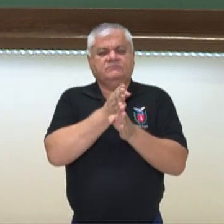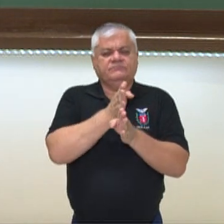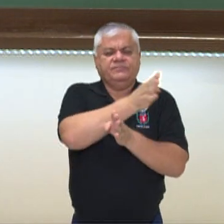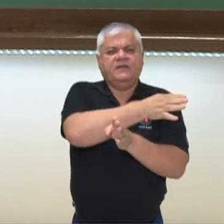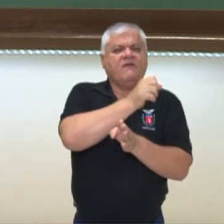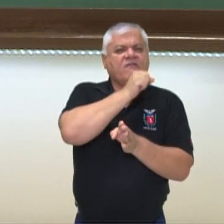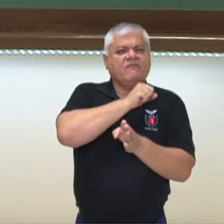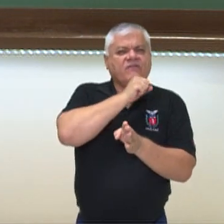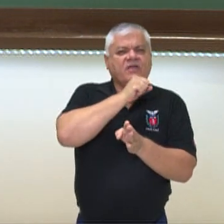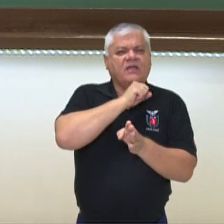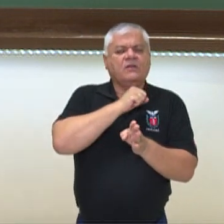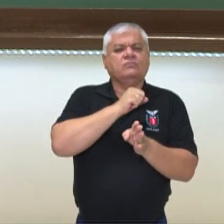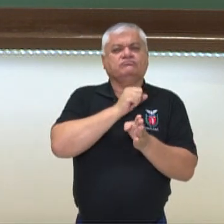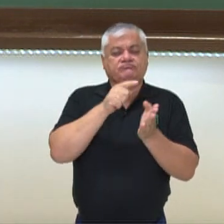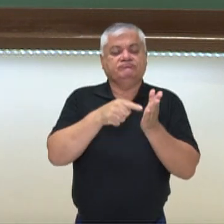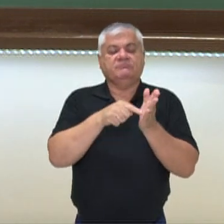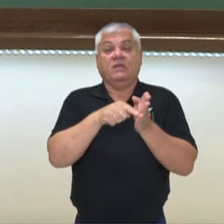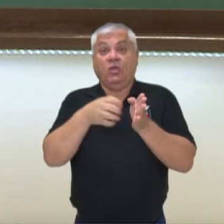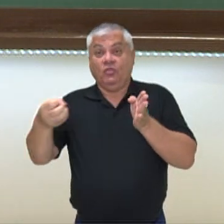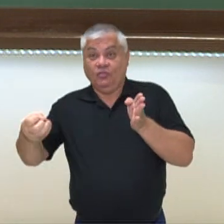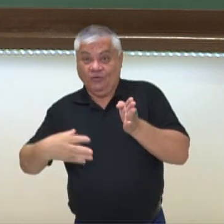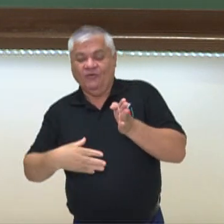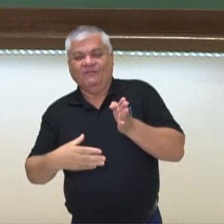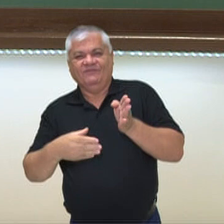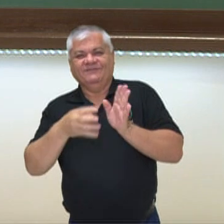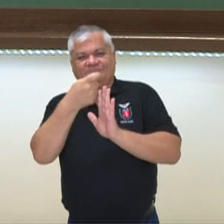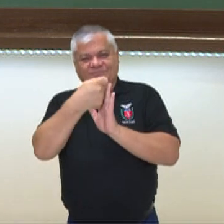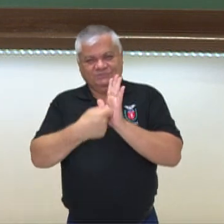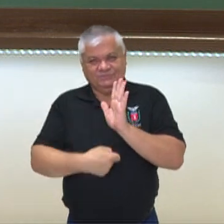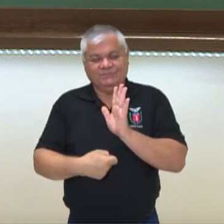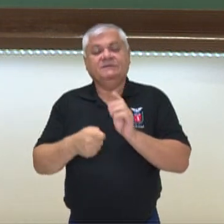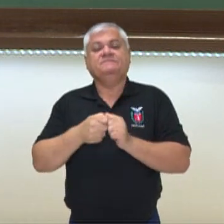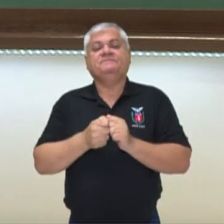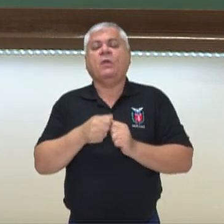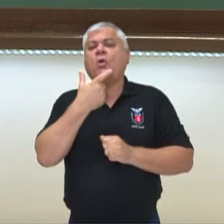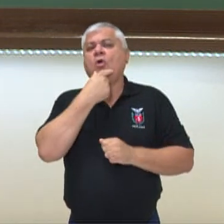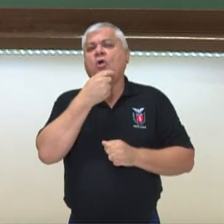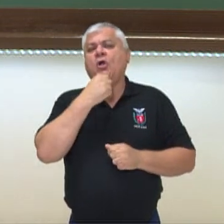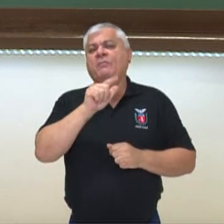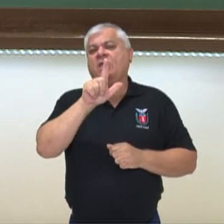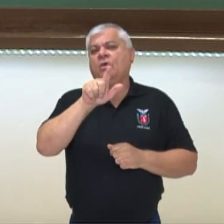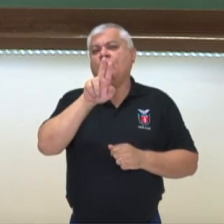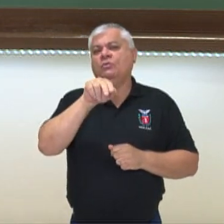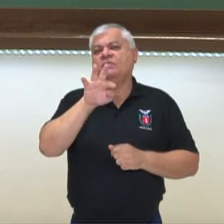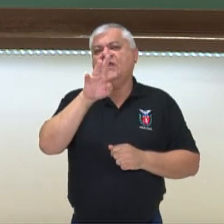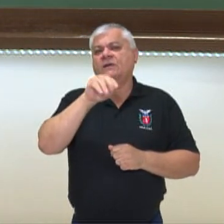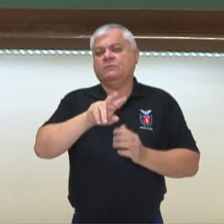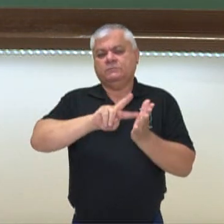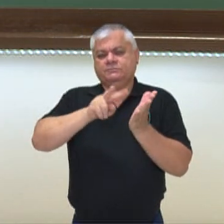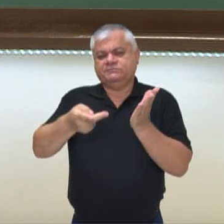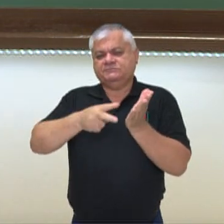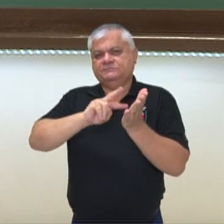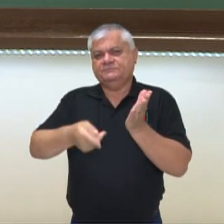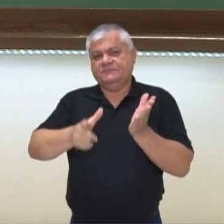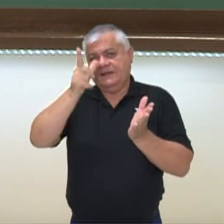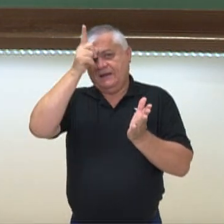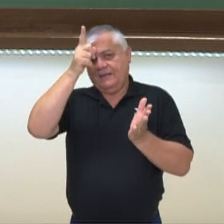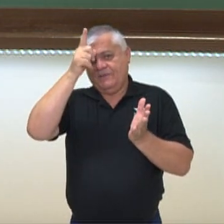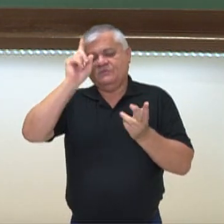Testamento. Reforma Protestante, Lutero traduziu a Bíblia para o alemão. Falamos da Torá dos judeus, falamos do Corão